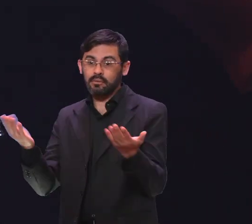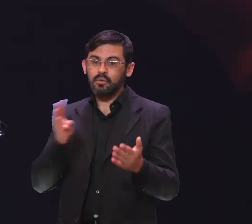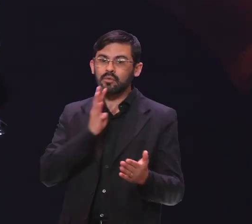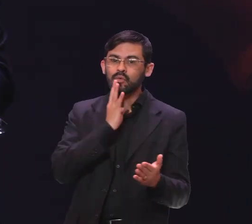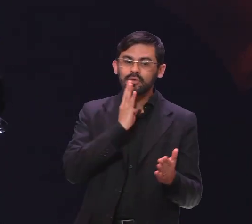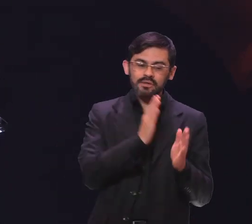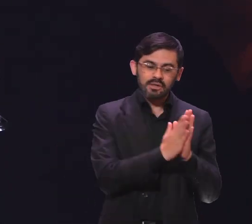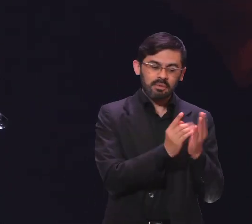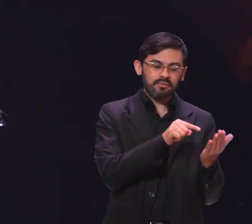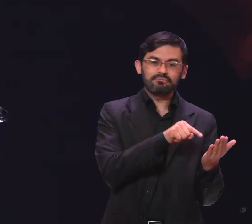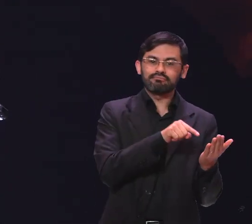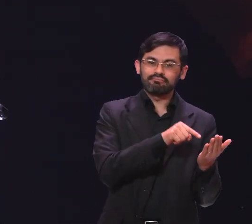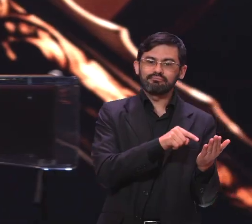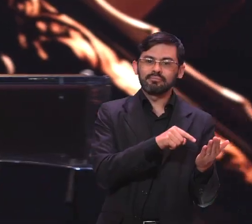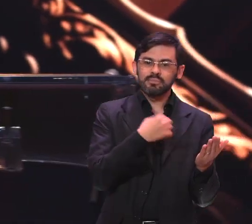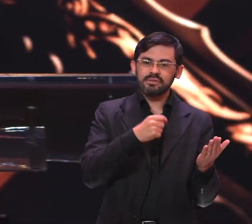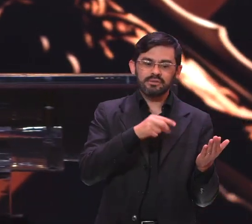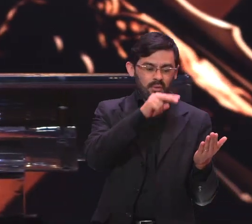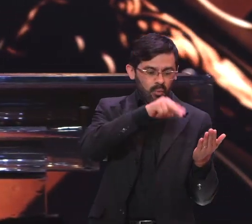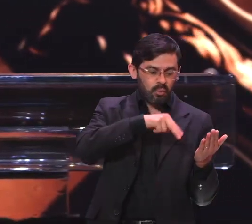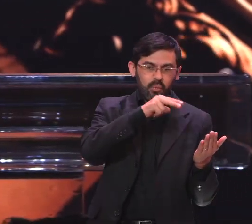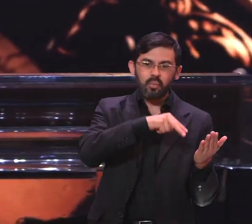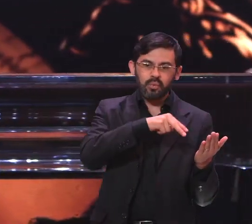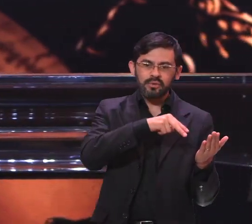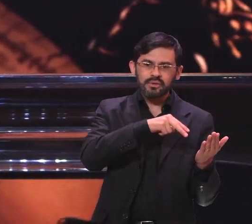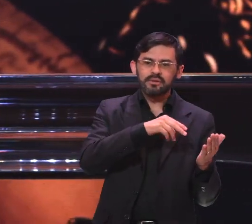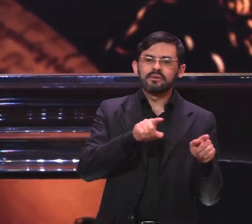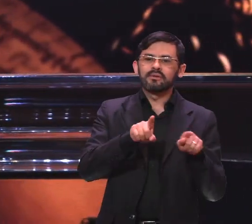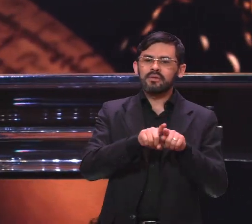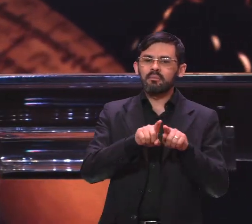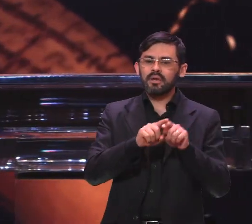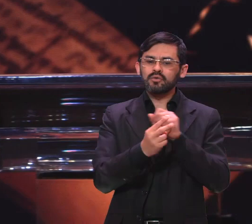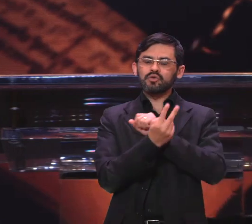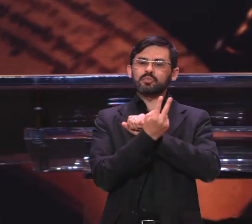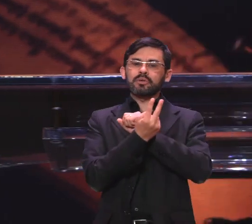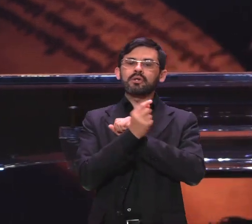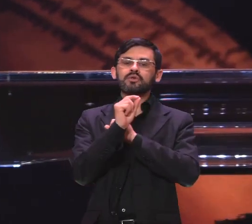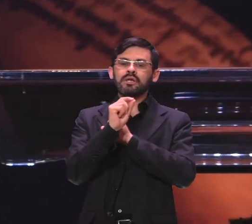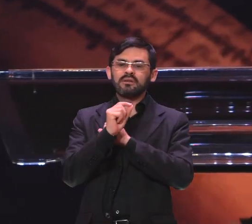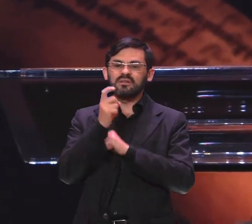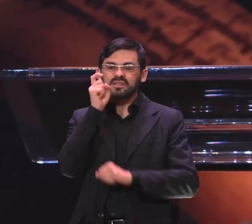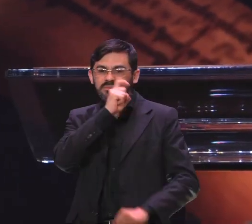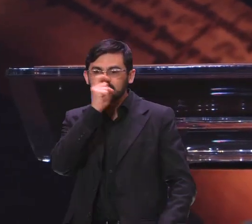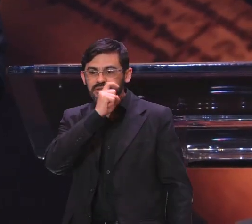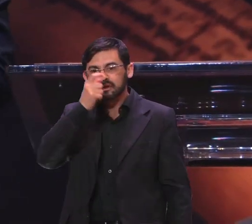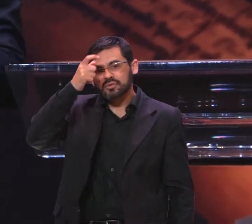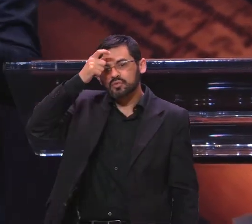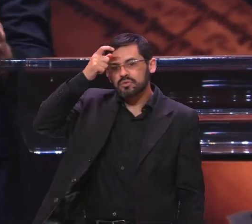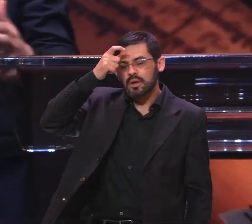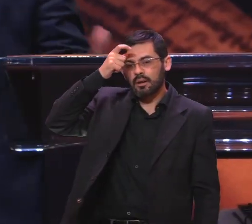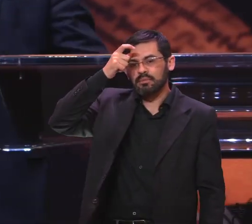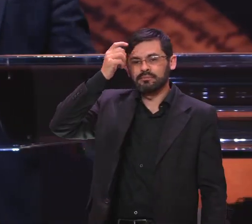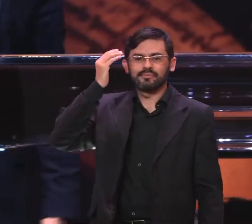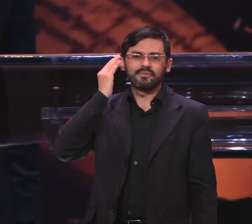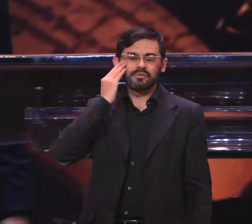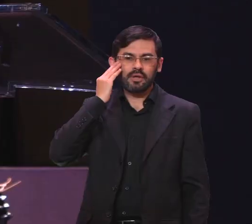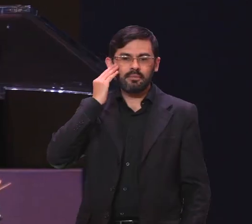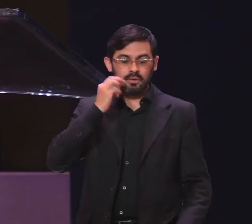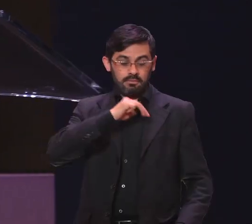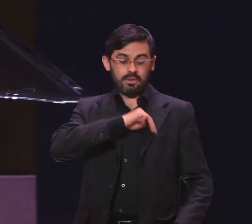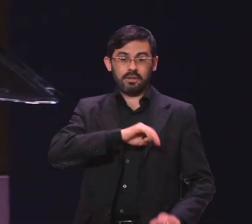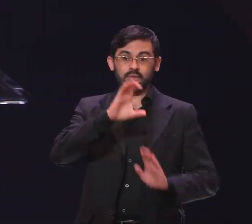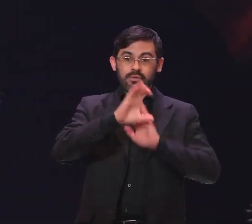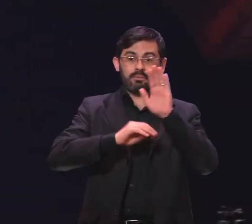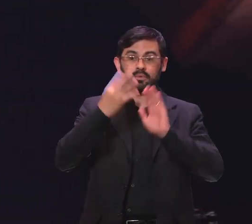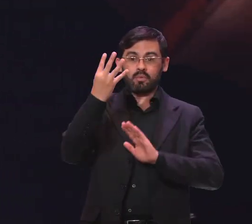Ela também nos protege dos sofismas e das tentações do inimigo. Eu acho muito interessante em Mateus